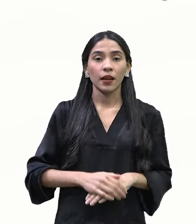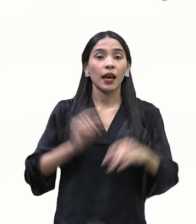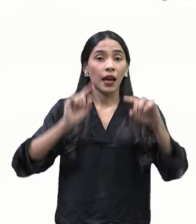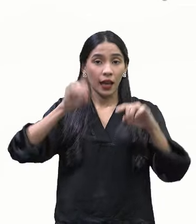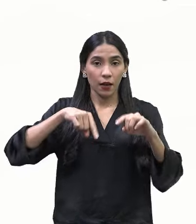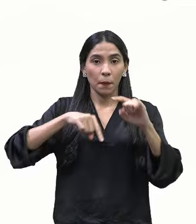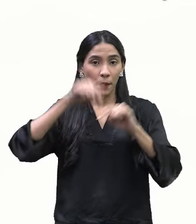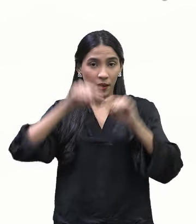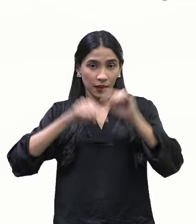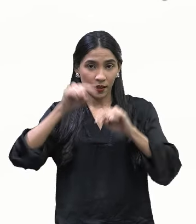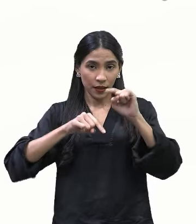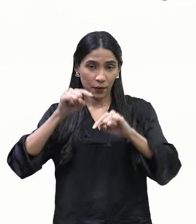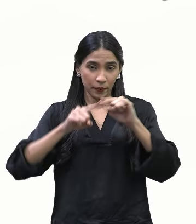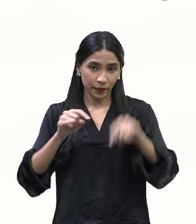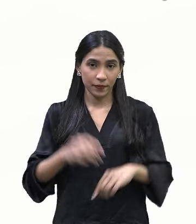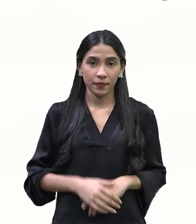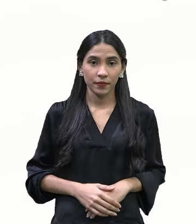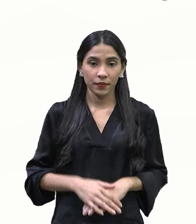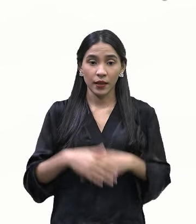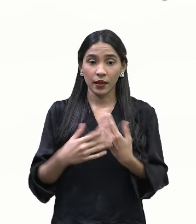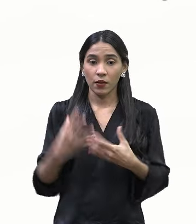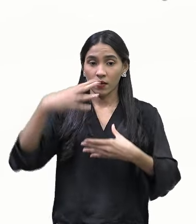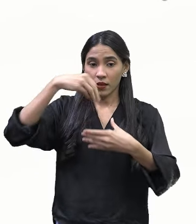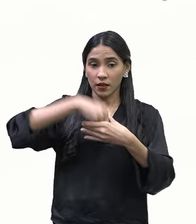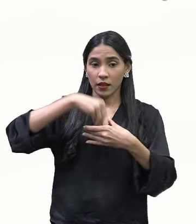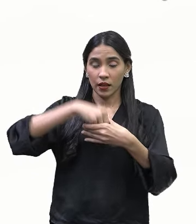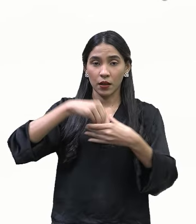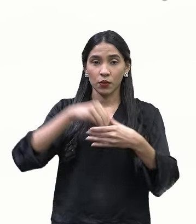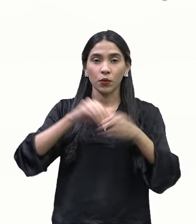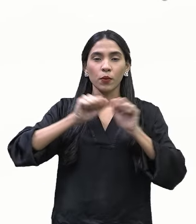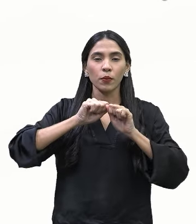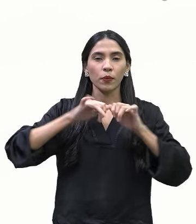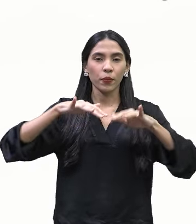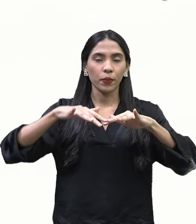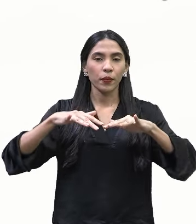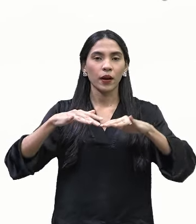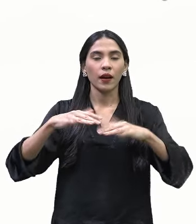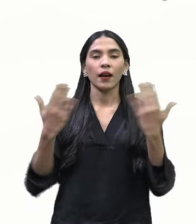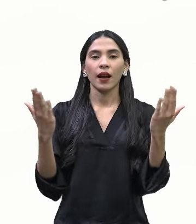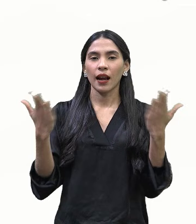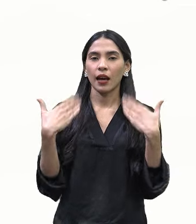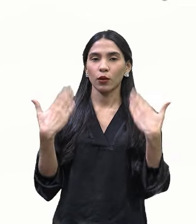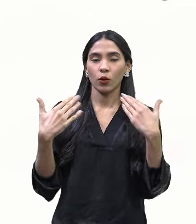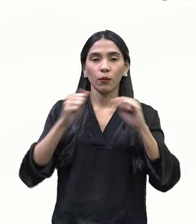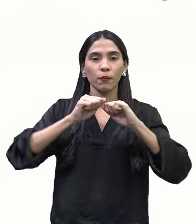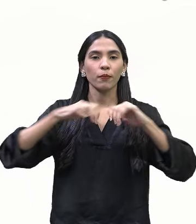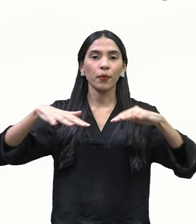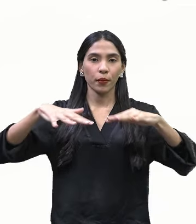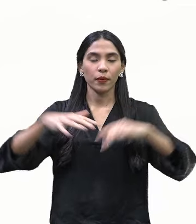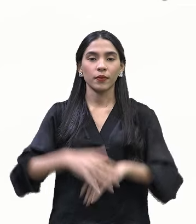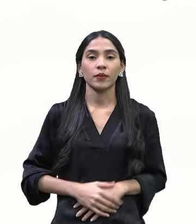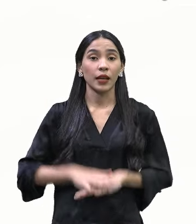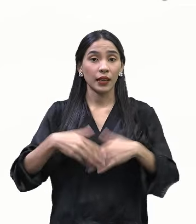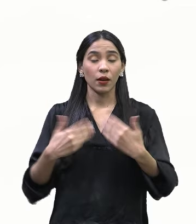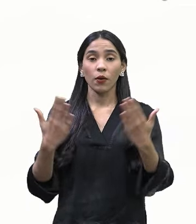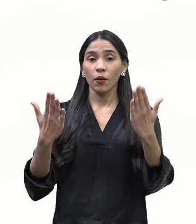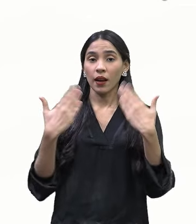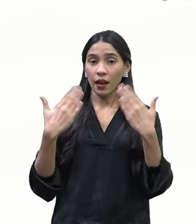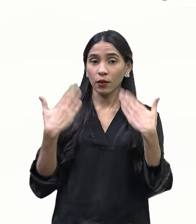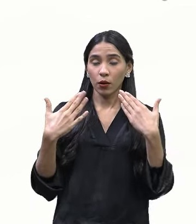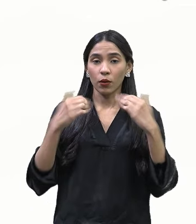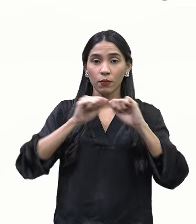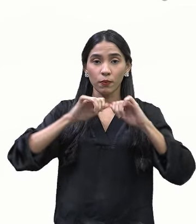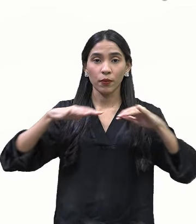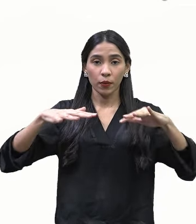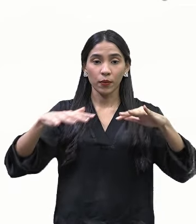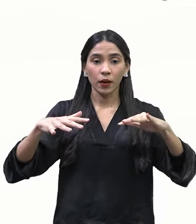objeto, tá? Então, aqui dentro, ele libera calor para o ambiente. Então, o calor, como você pode ver